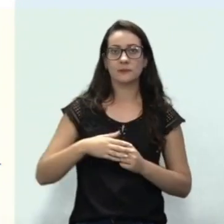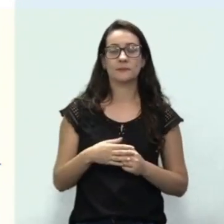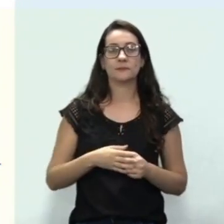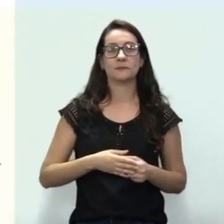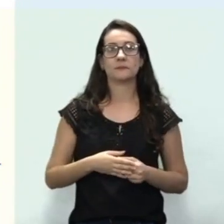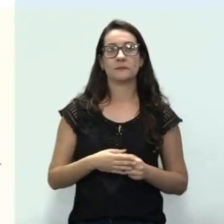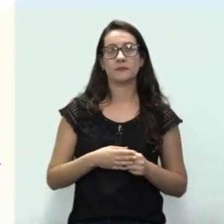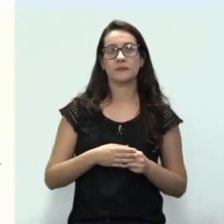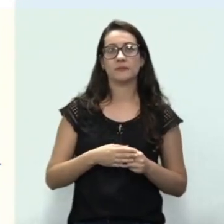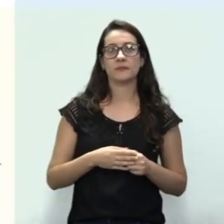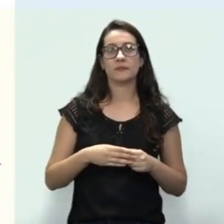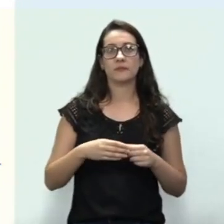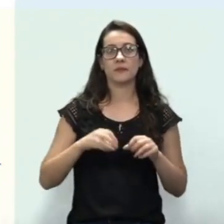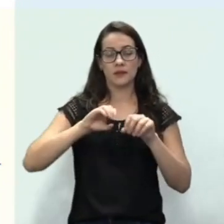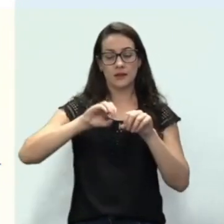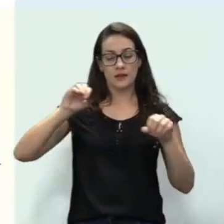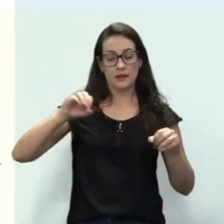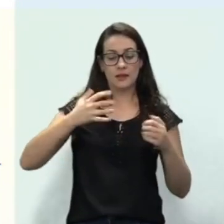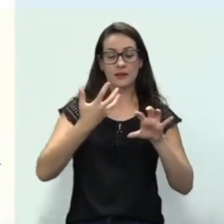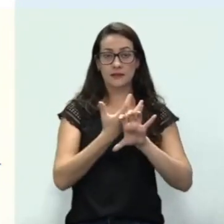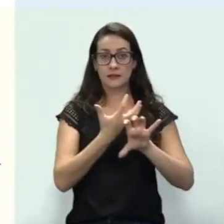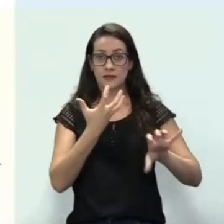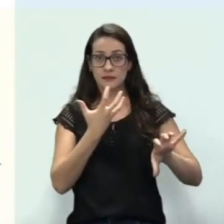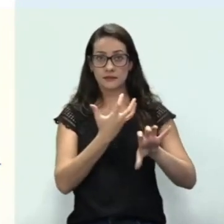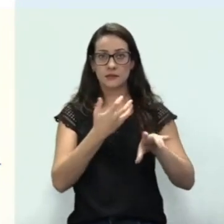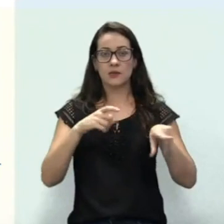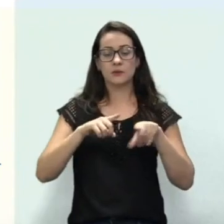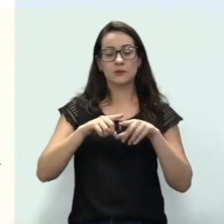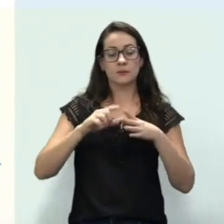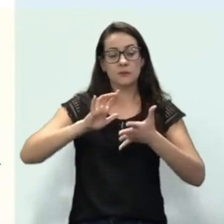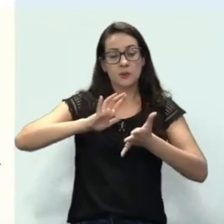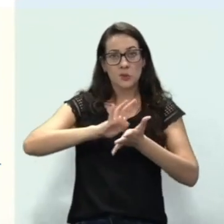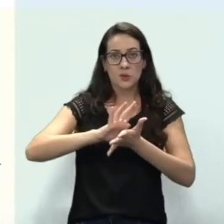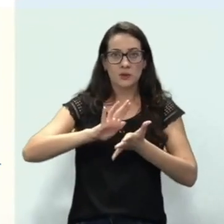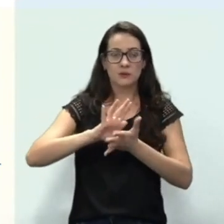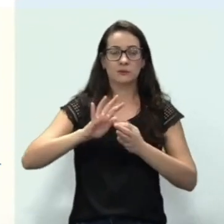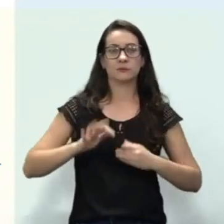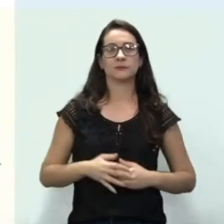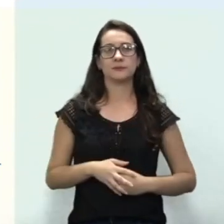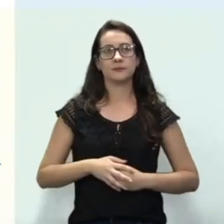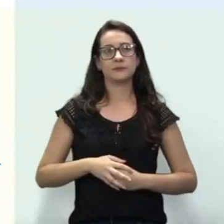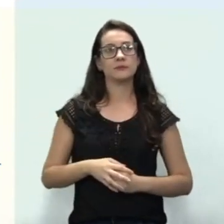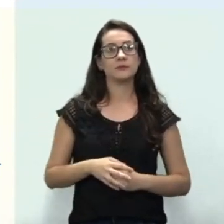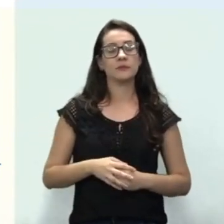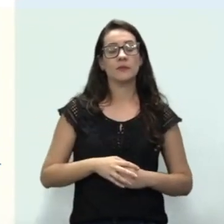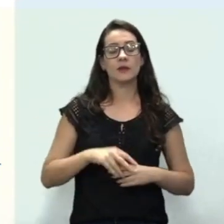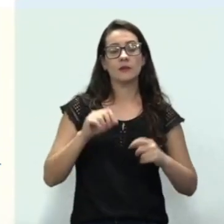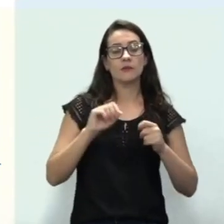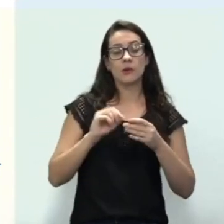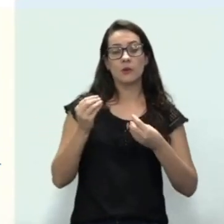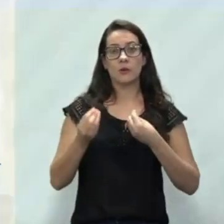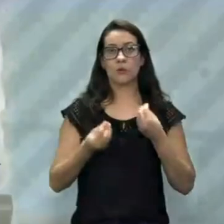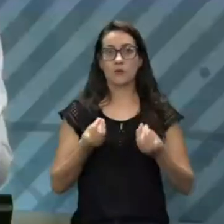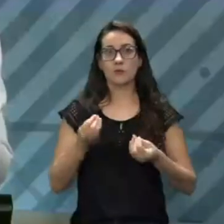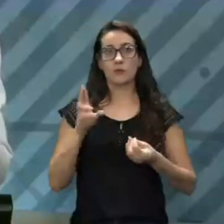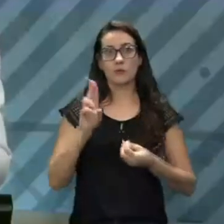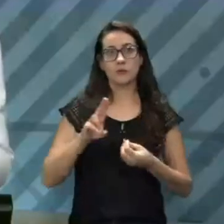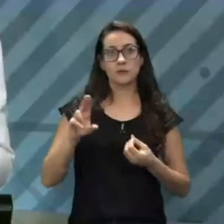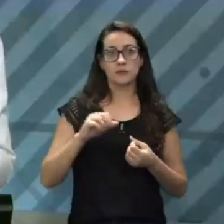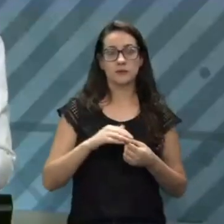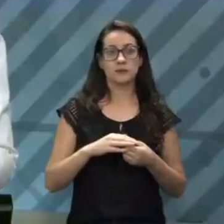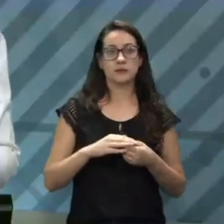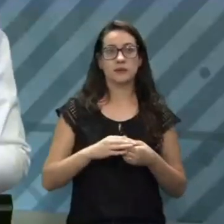parte de compressão a gente também verifica. Então, a gente tem que fazer o quê? A gente utiliza isso porque, como a carga é